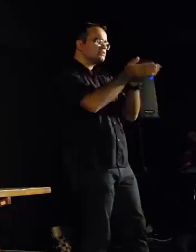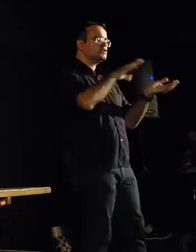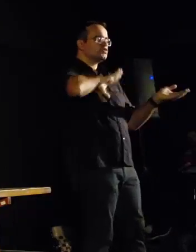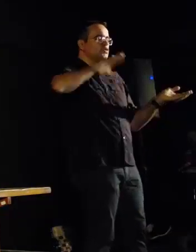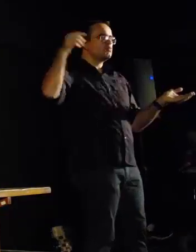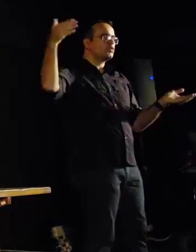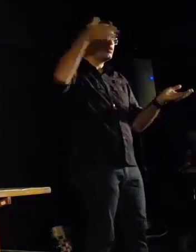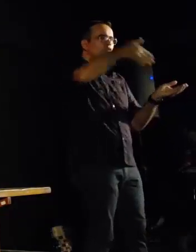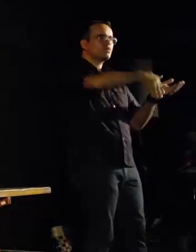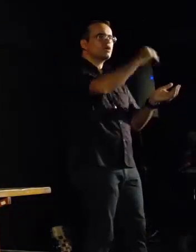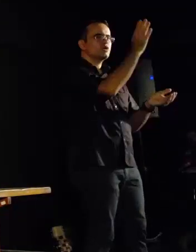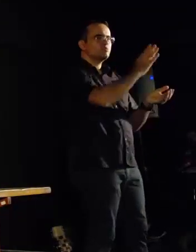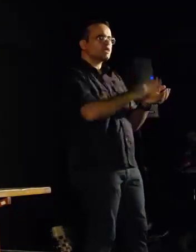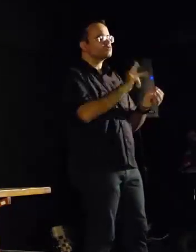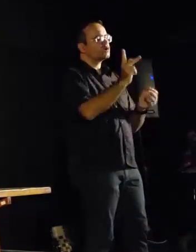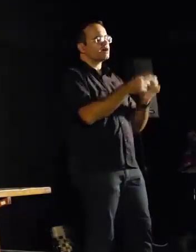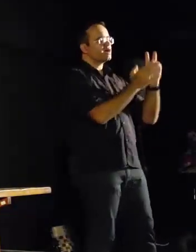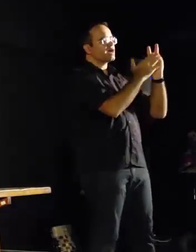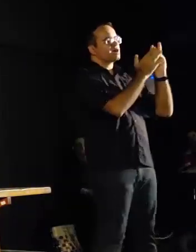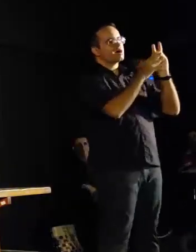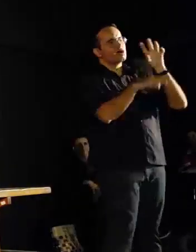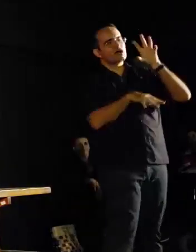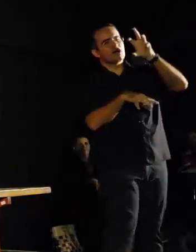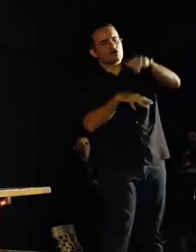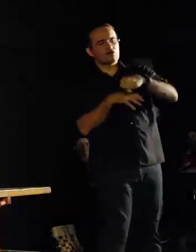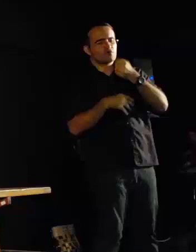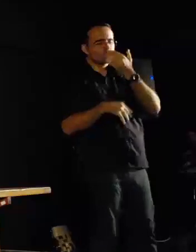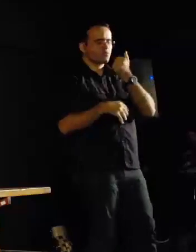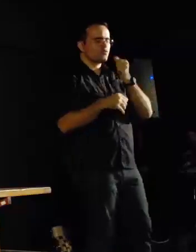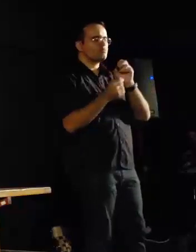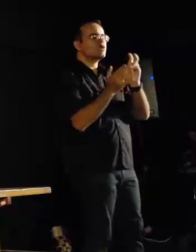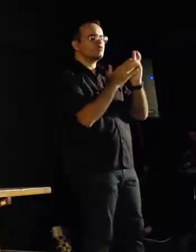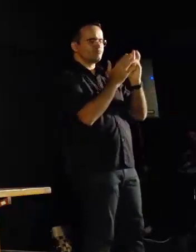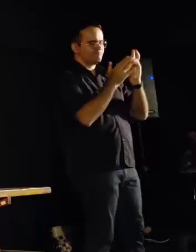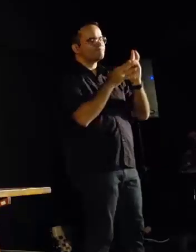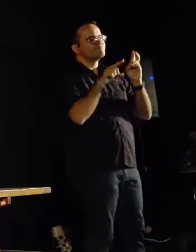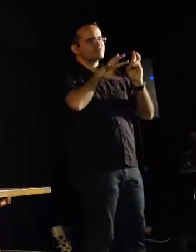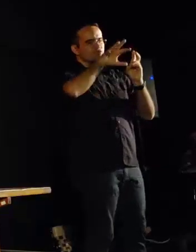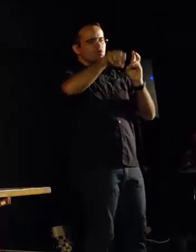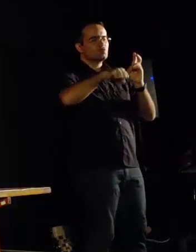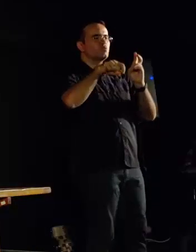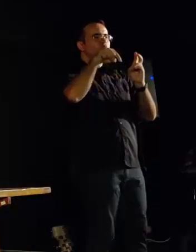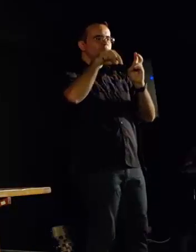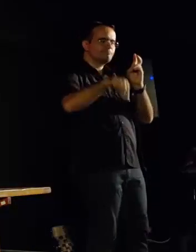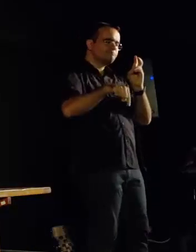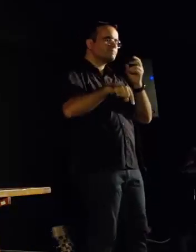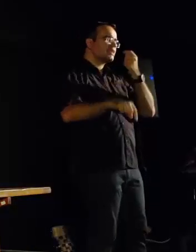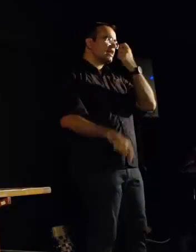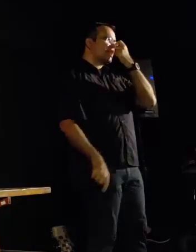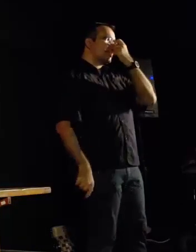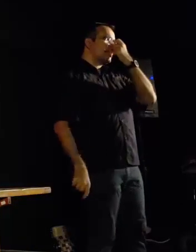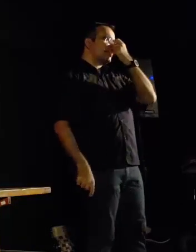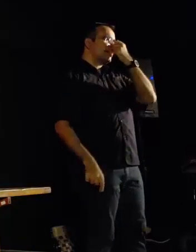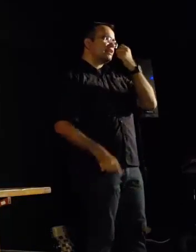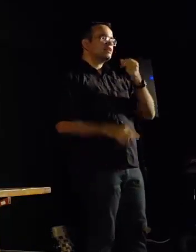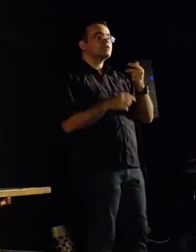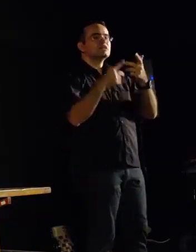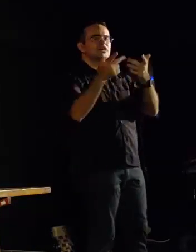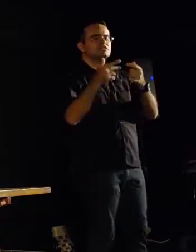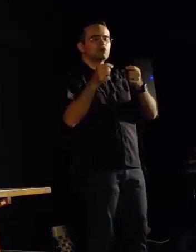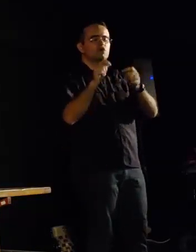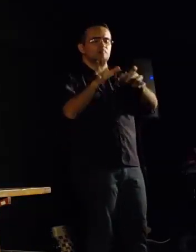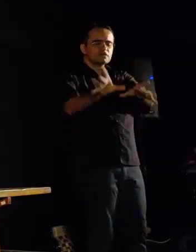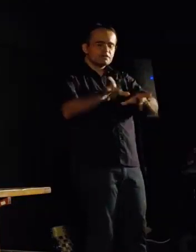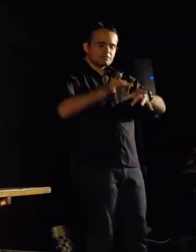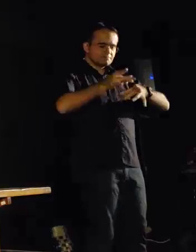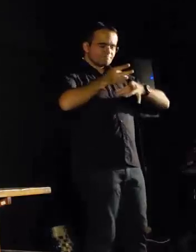Portugal para o Brasil, que foi devorado, foi canibalizado por indígenas, não é? No ritual de tomar para nós aquilo